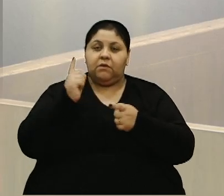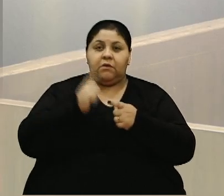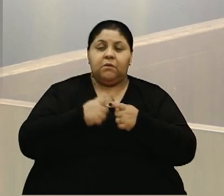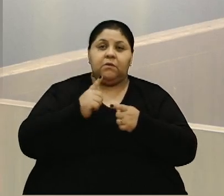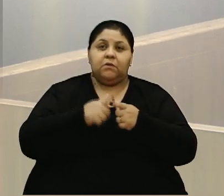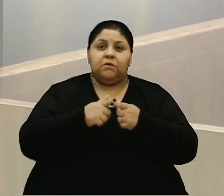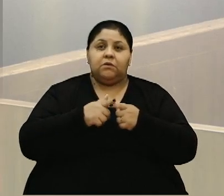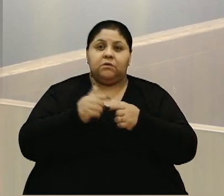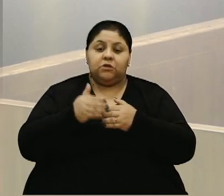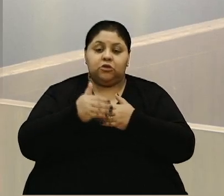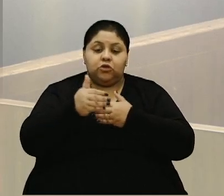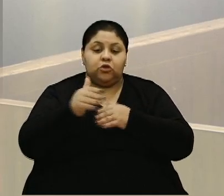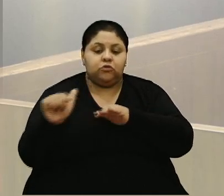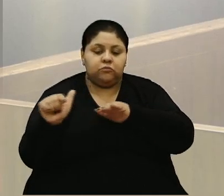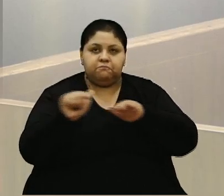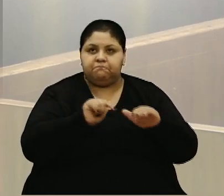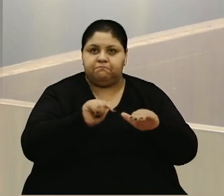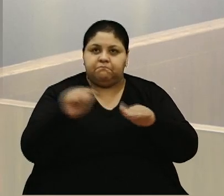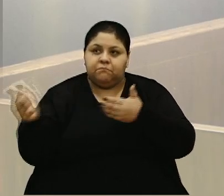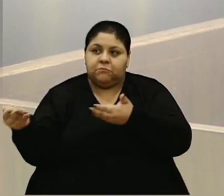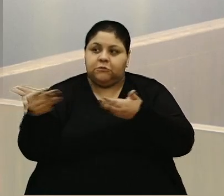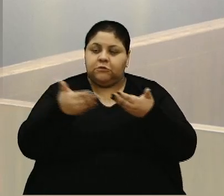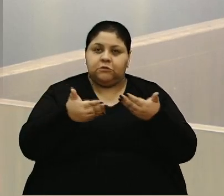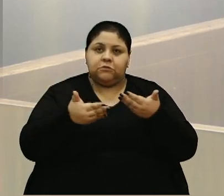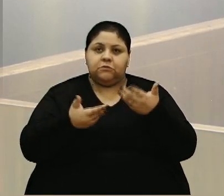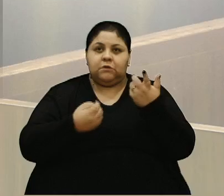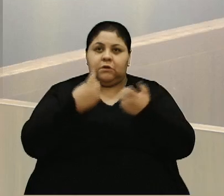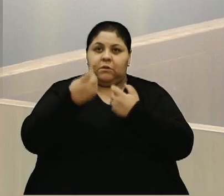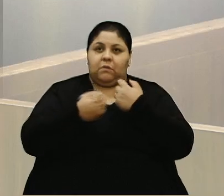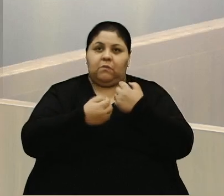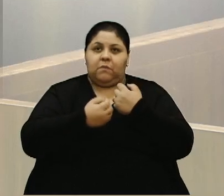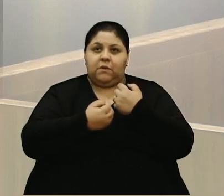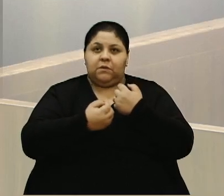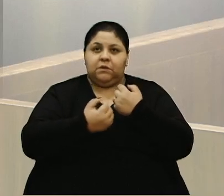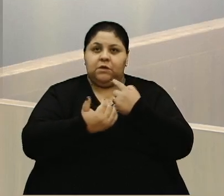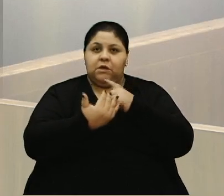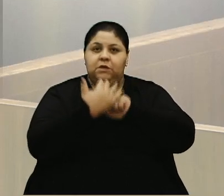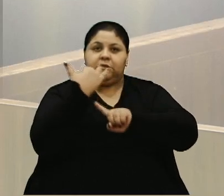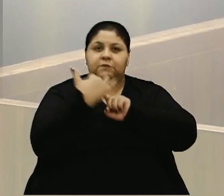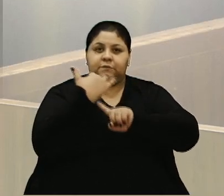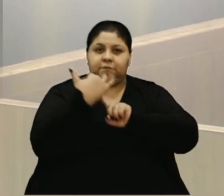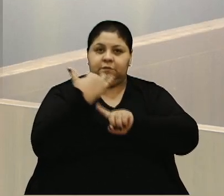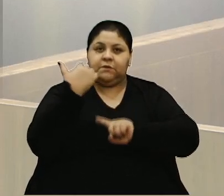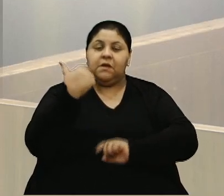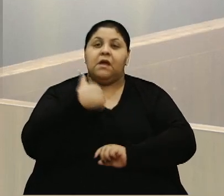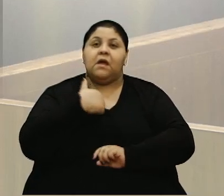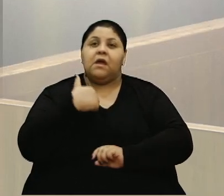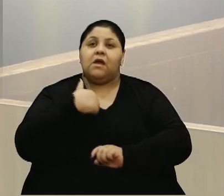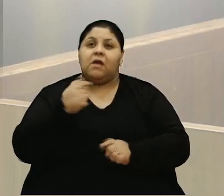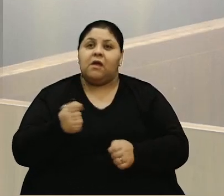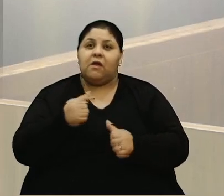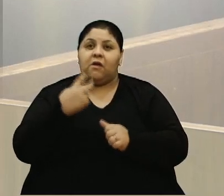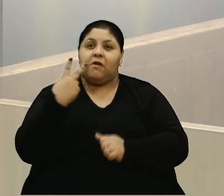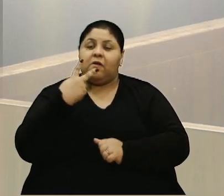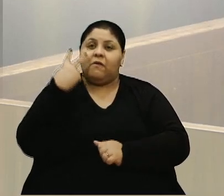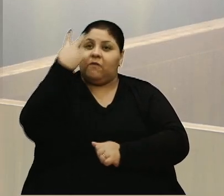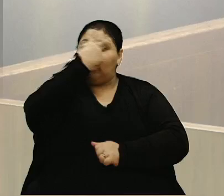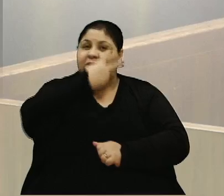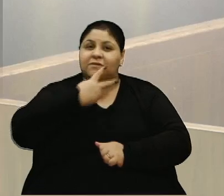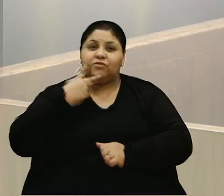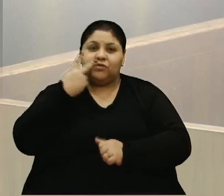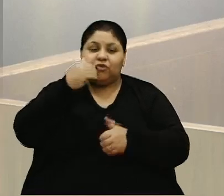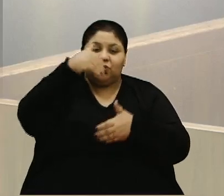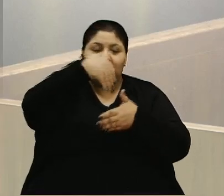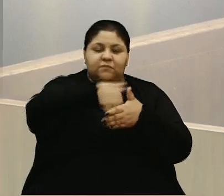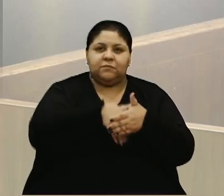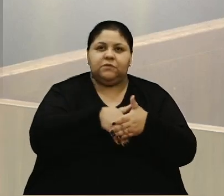estava durante a semana recebendo algumas demandas e eu acabei ficando quase 2 horas na UPA,